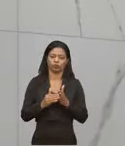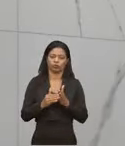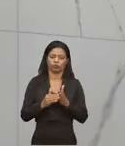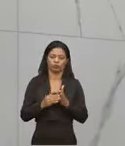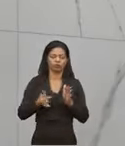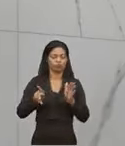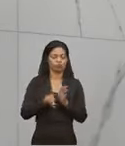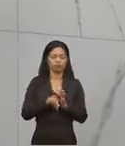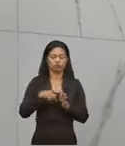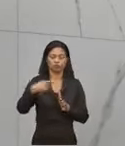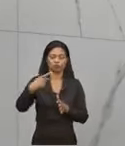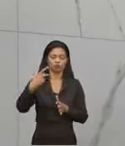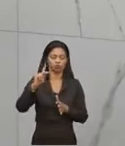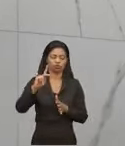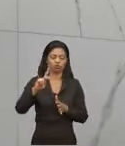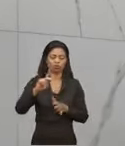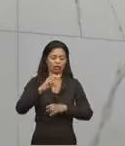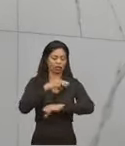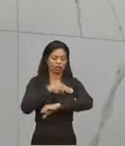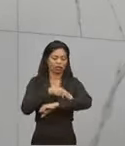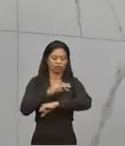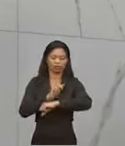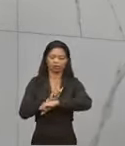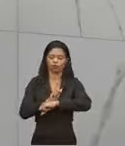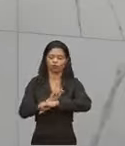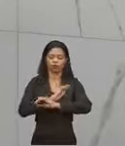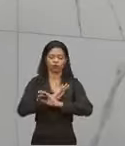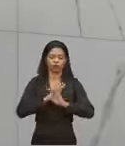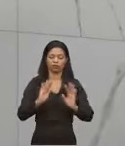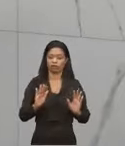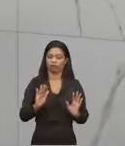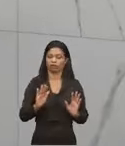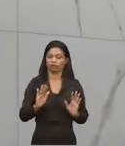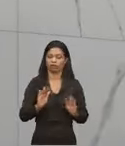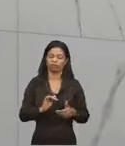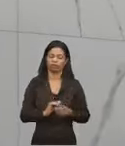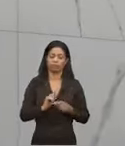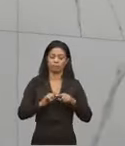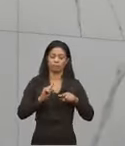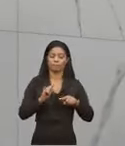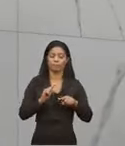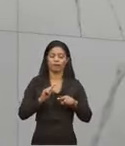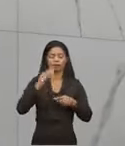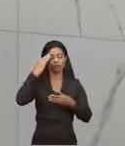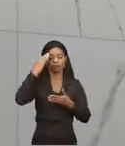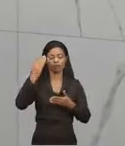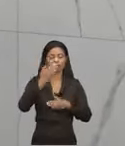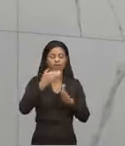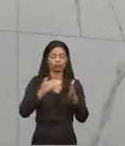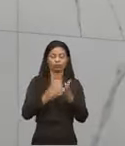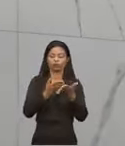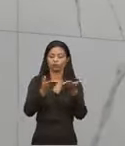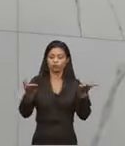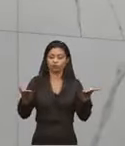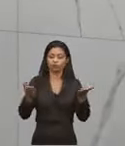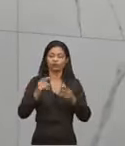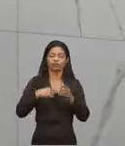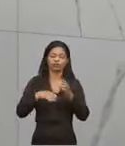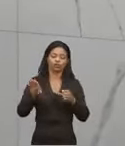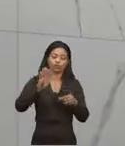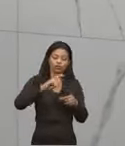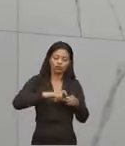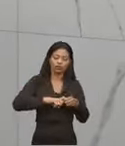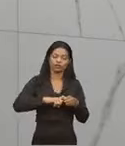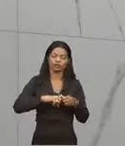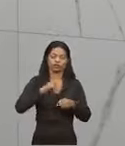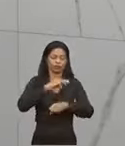meus pares aqui, Gilvan, que chega em Monte Gordo e contribui com o pedido, com a indicação e me ajuda e ajuda a gestão a trabalhar.